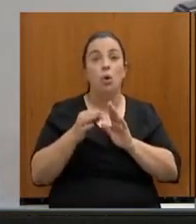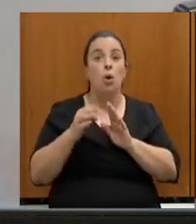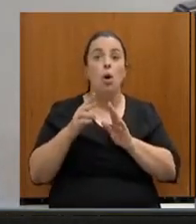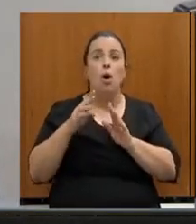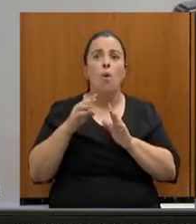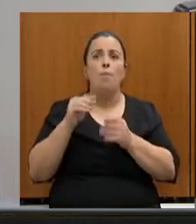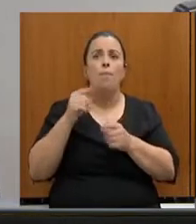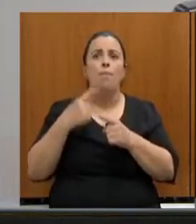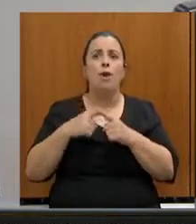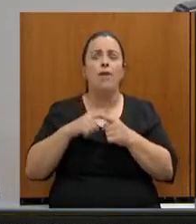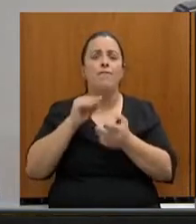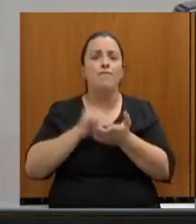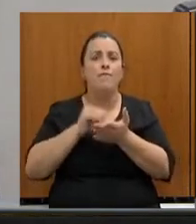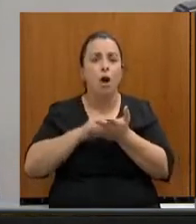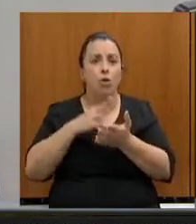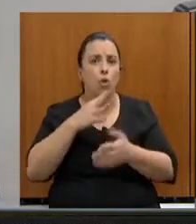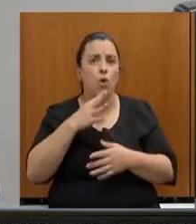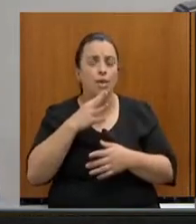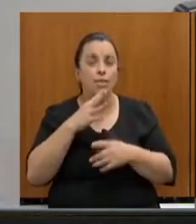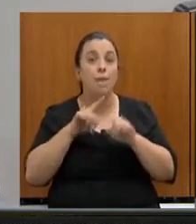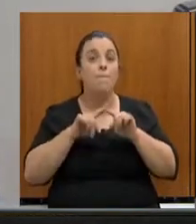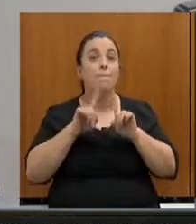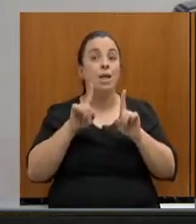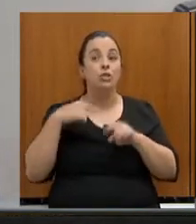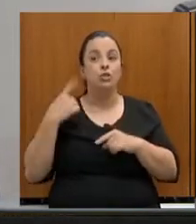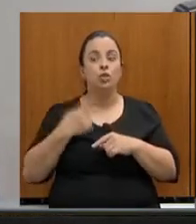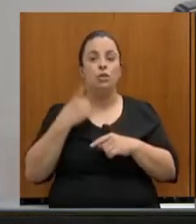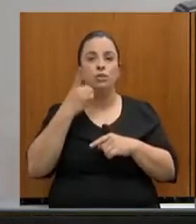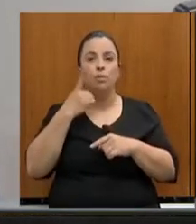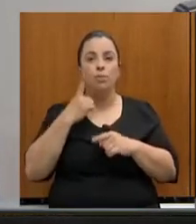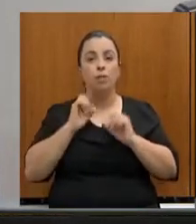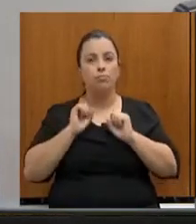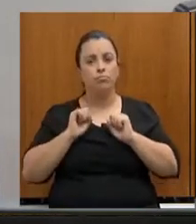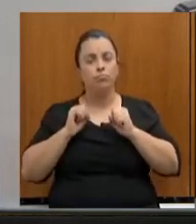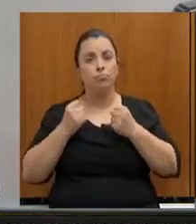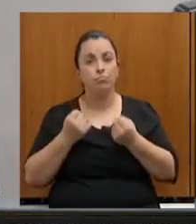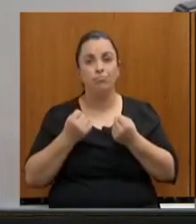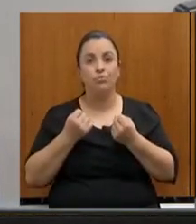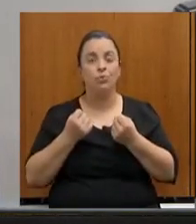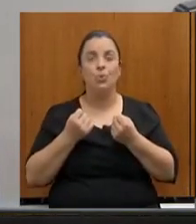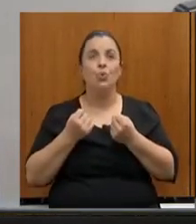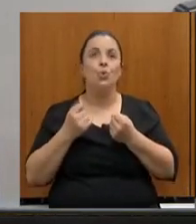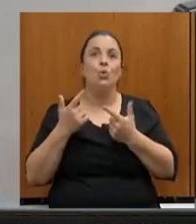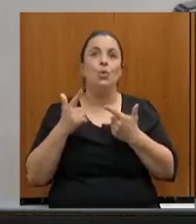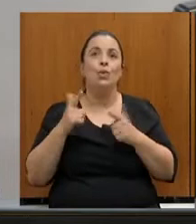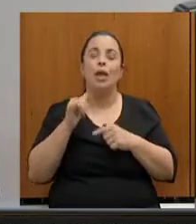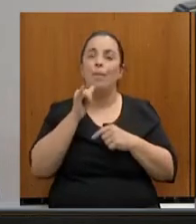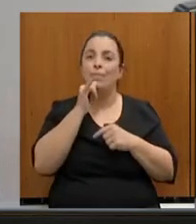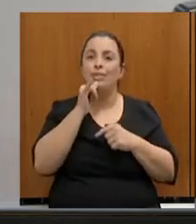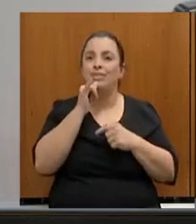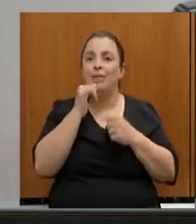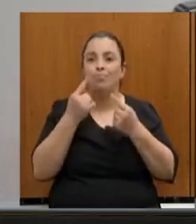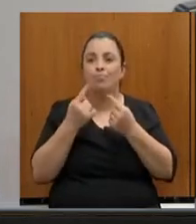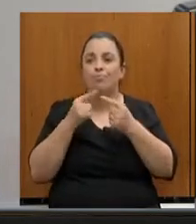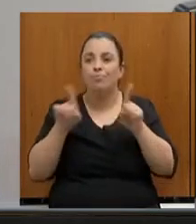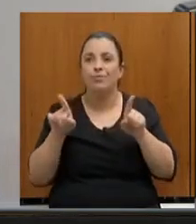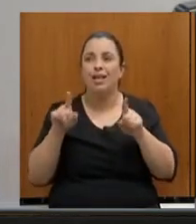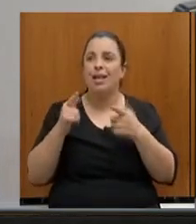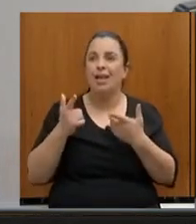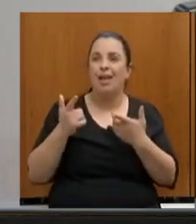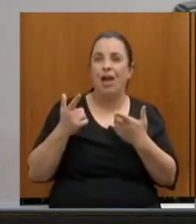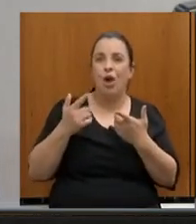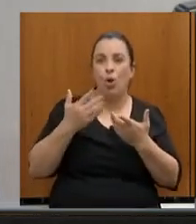todos os deputados estamos empenhados e não existe aqui divergência entre eu sou prova disso entre